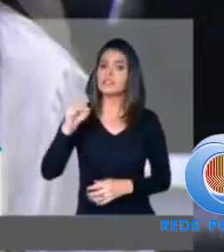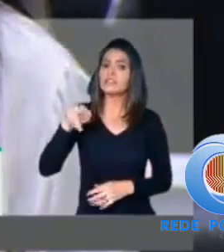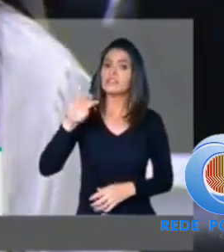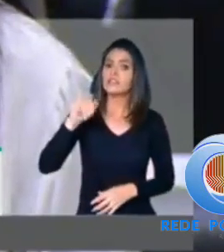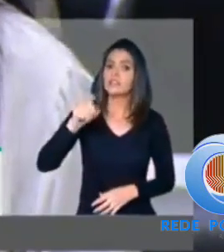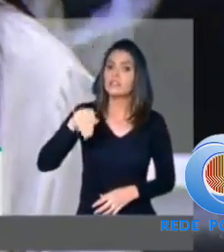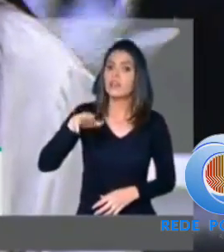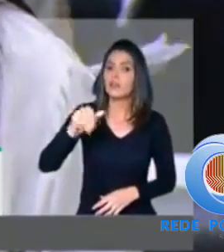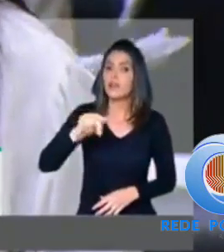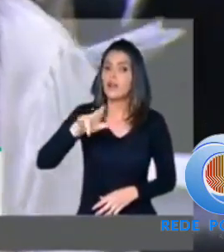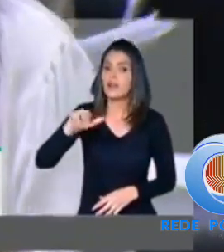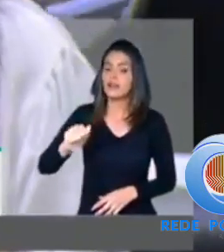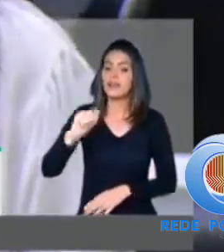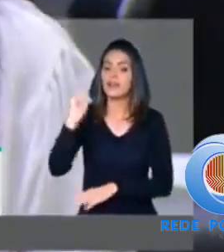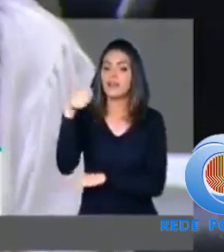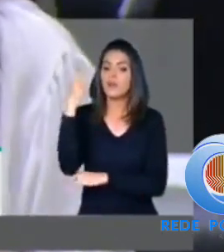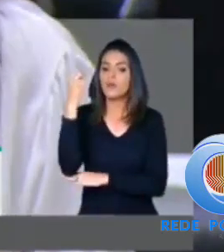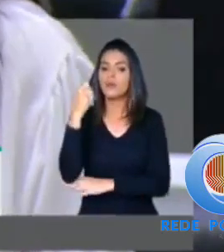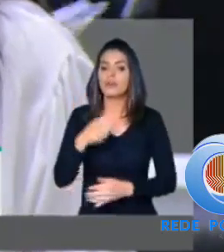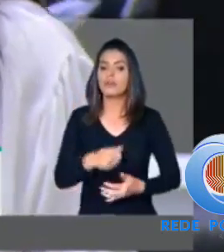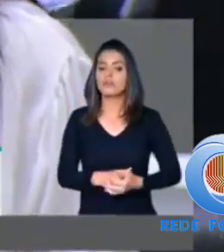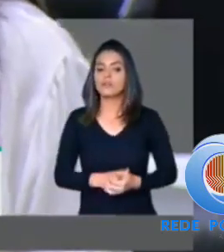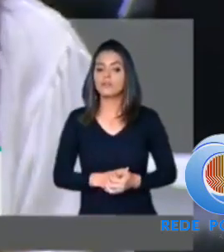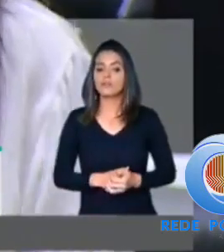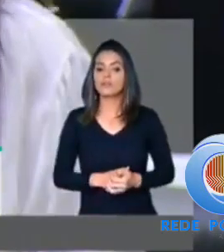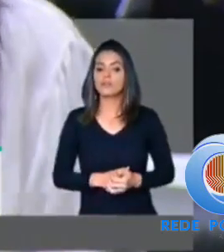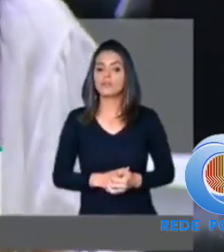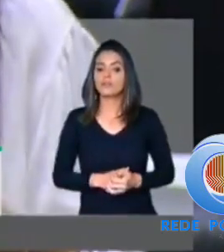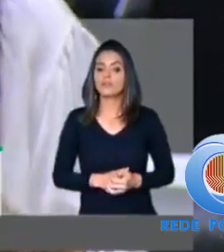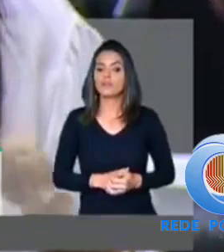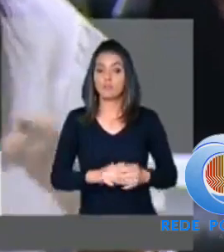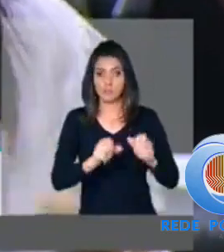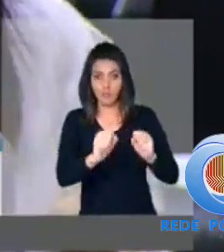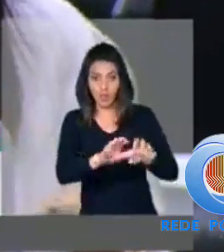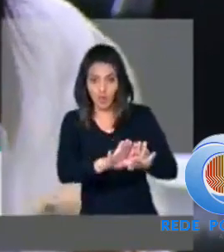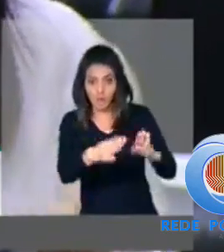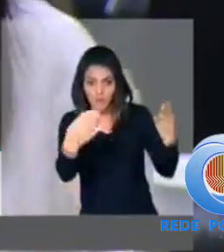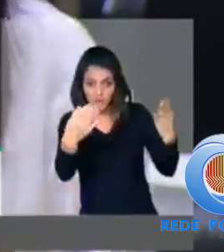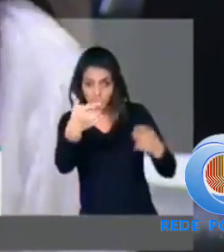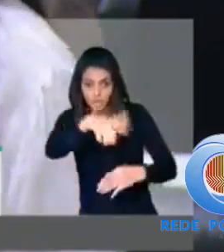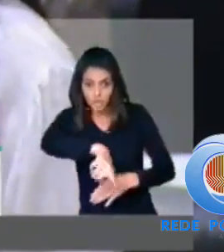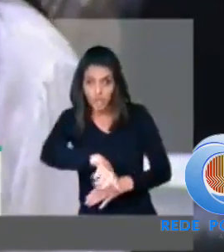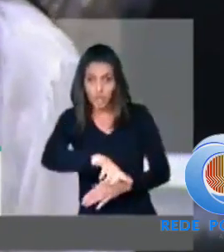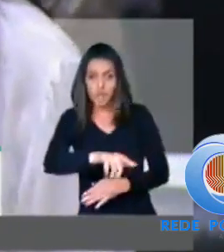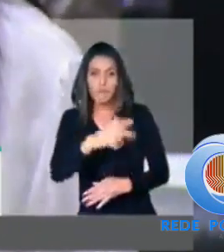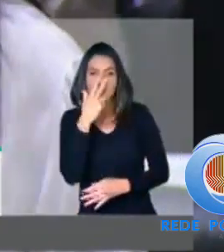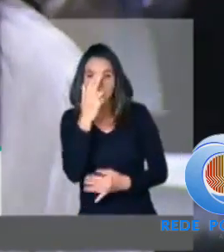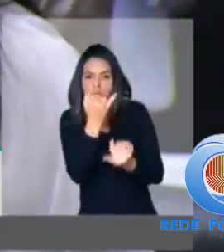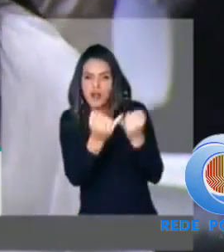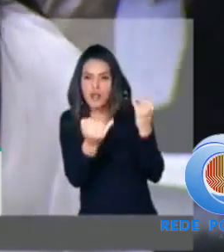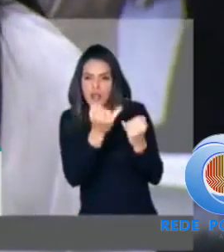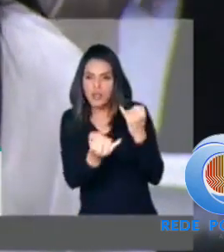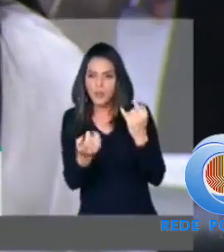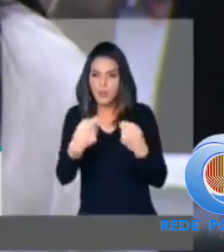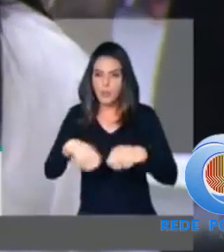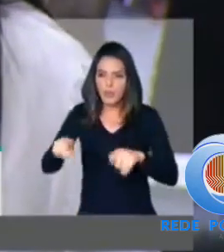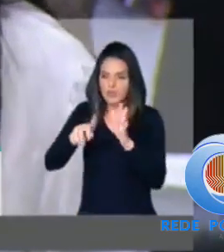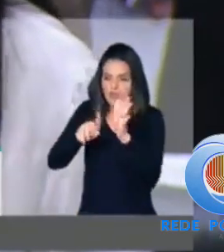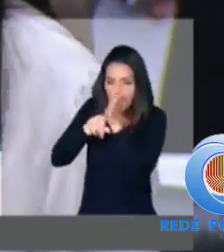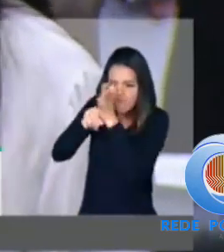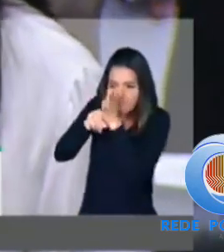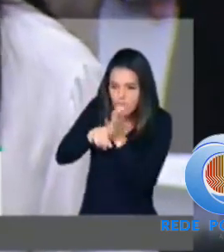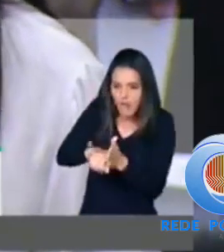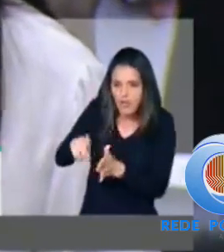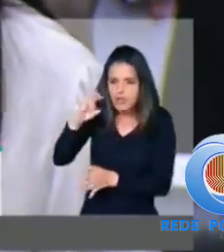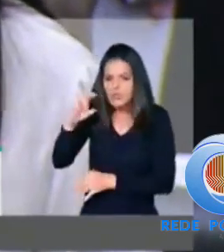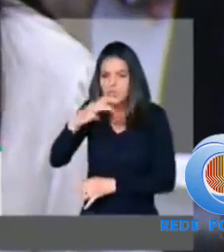Sul. Poderá abrir um outro estabelecimento similar, sem inspeção, presidente?